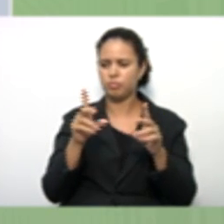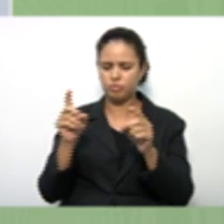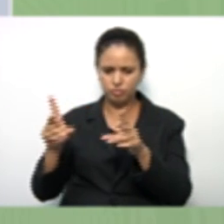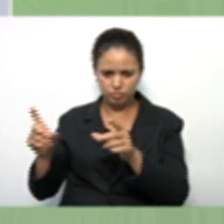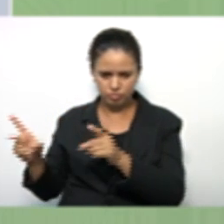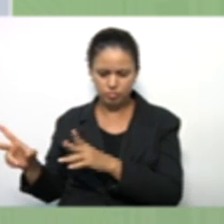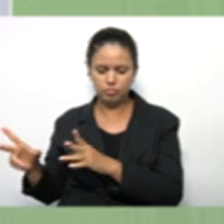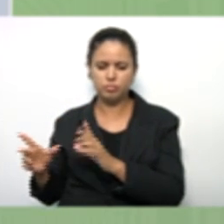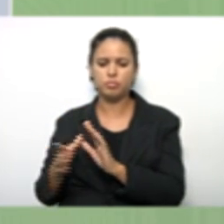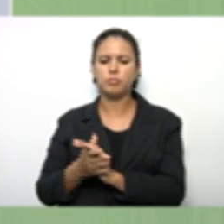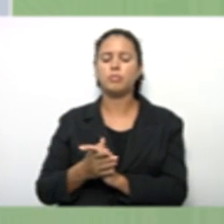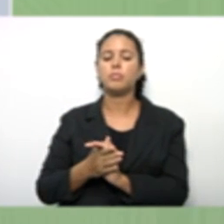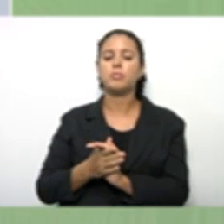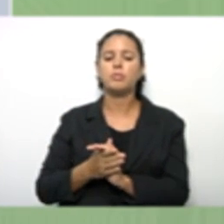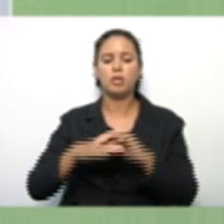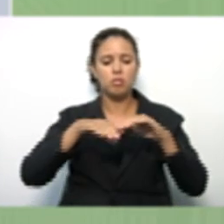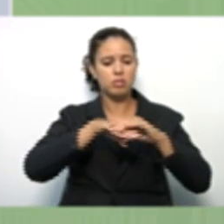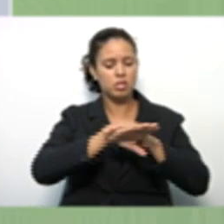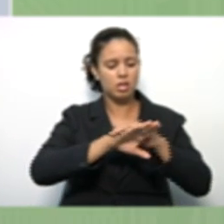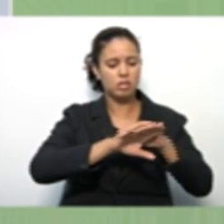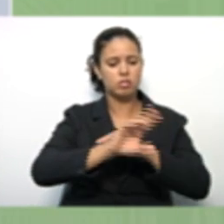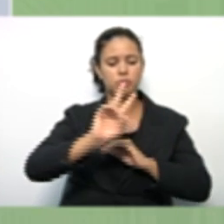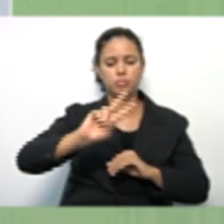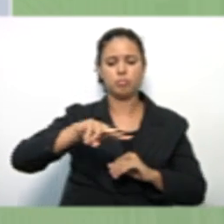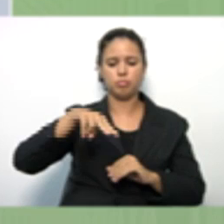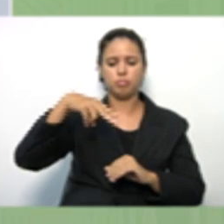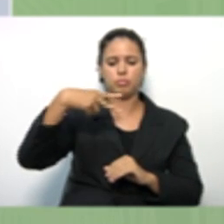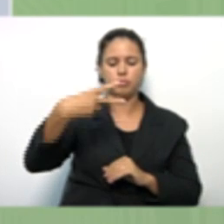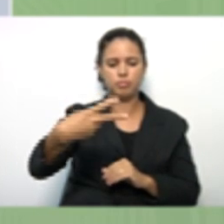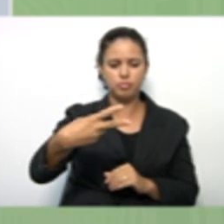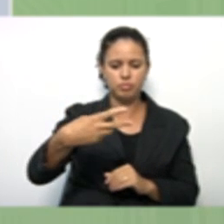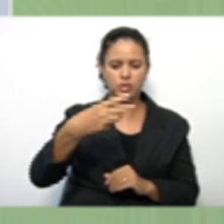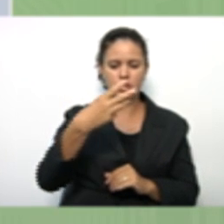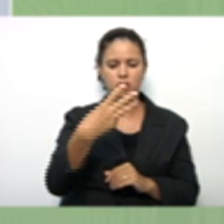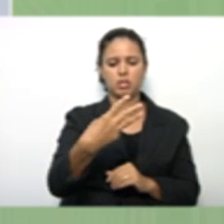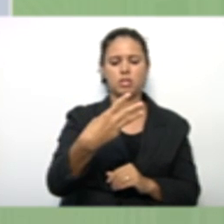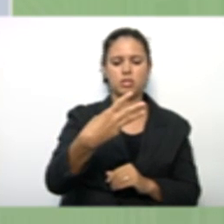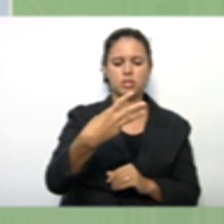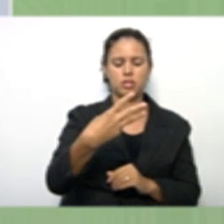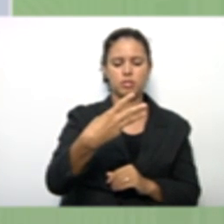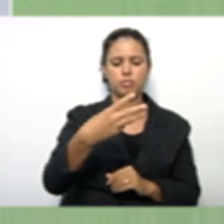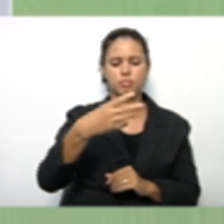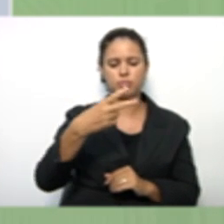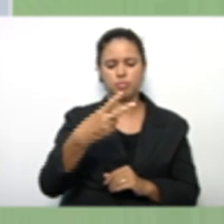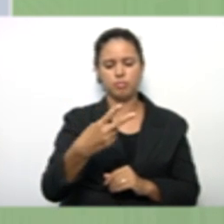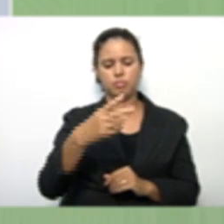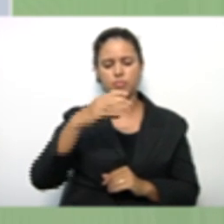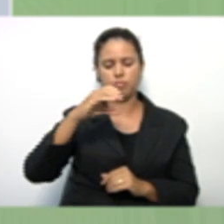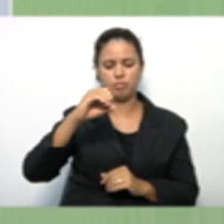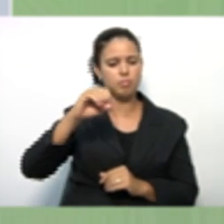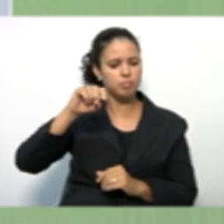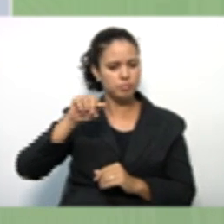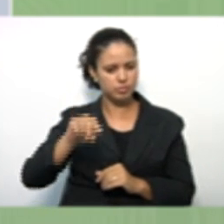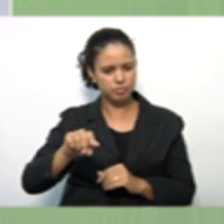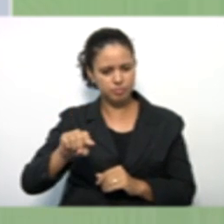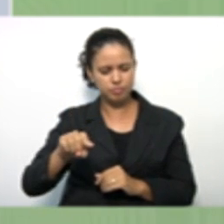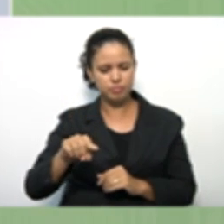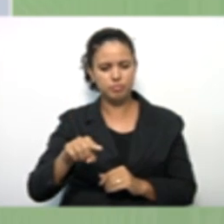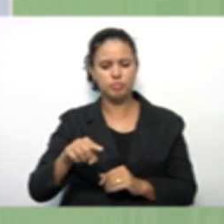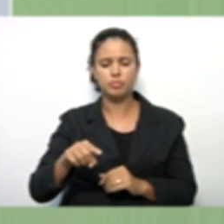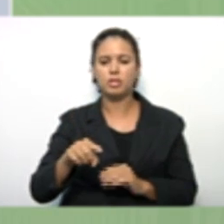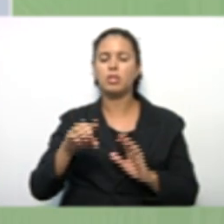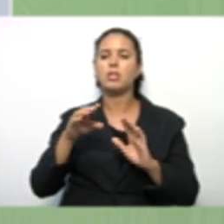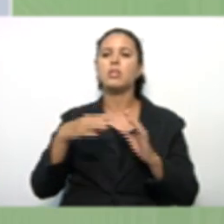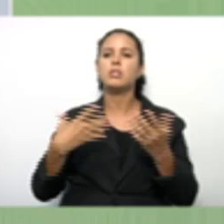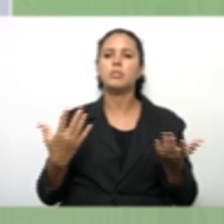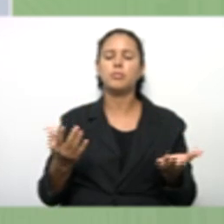equivalente de caixa foi para quanto, professor Aloy? O equivalente de caixa foi para 320 mil, né? E sobra